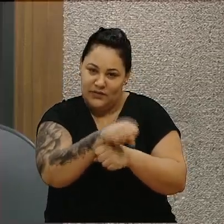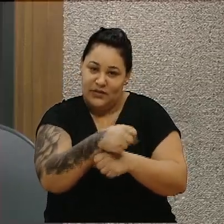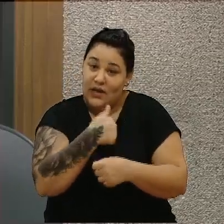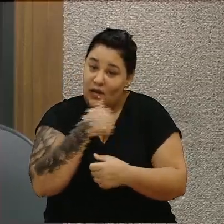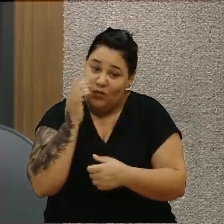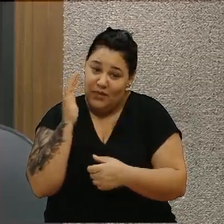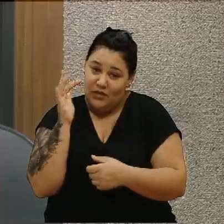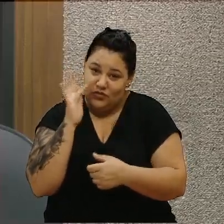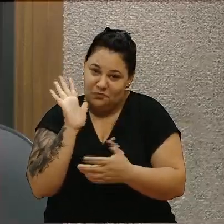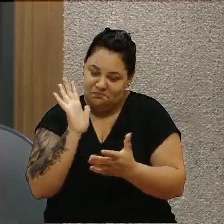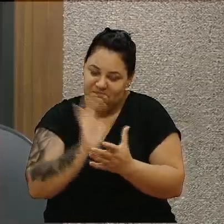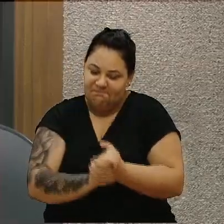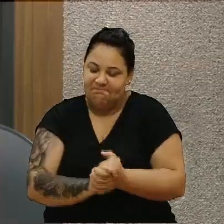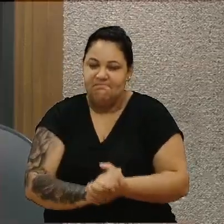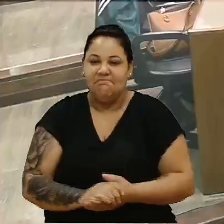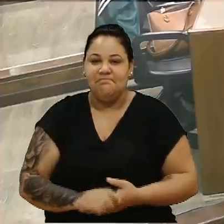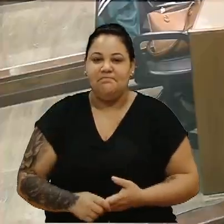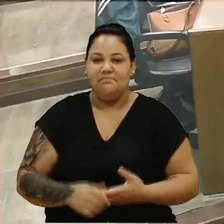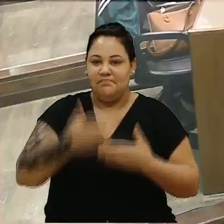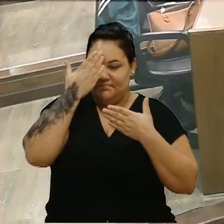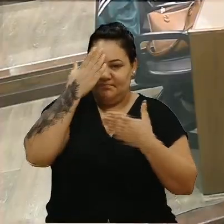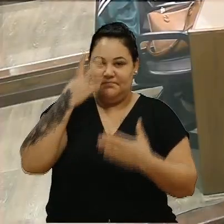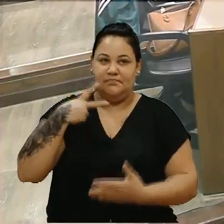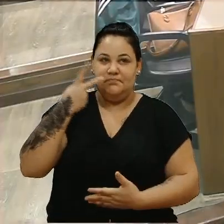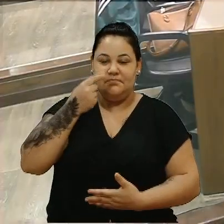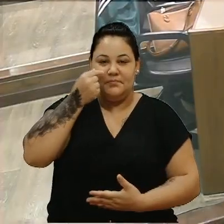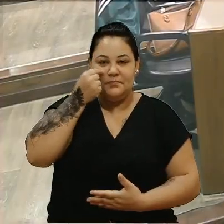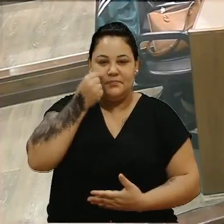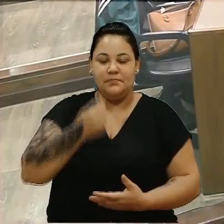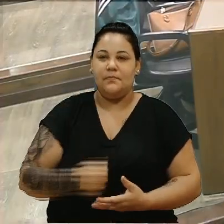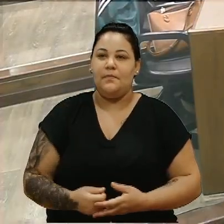eu imagino. Obrigado, vereador Eloy. Eu quero registrar aqui a presença do